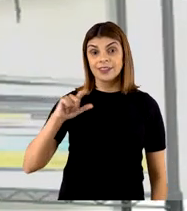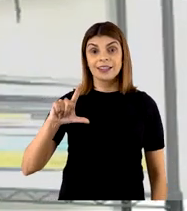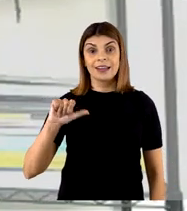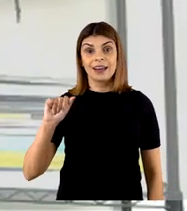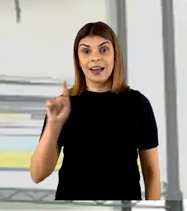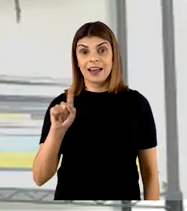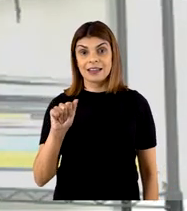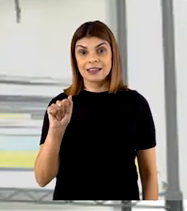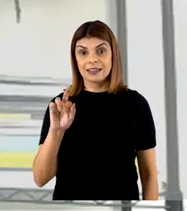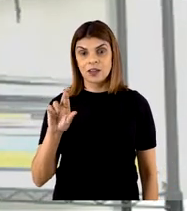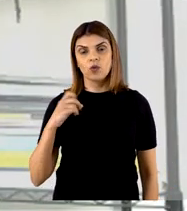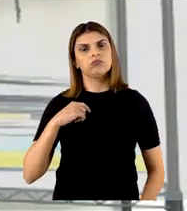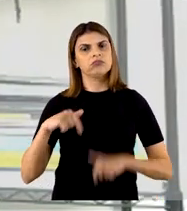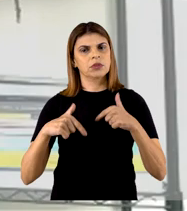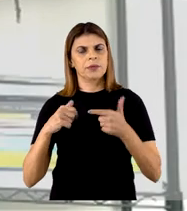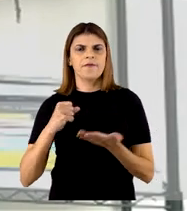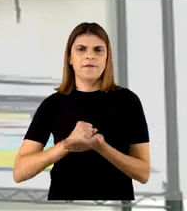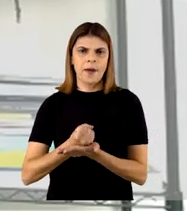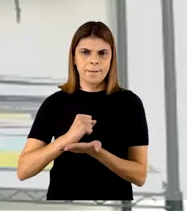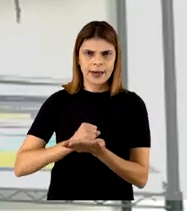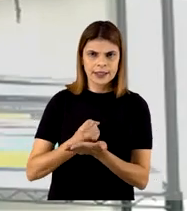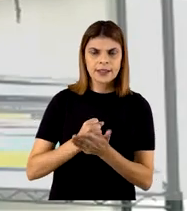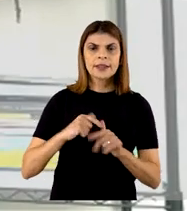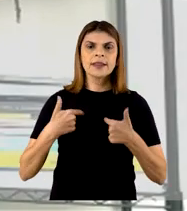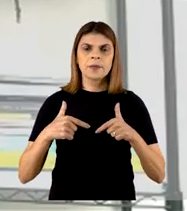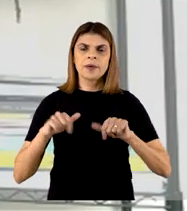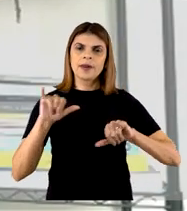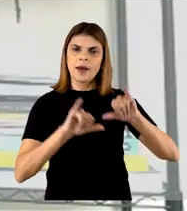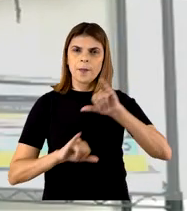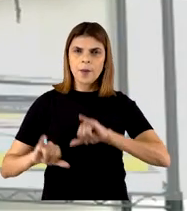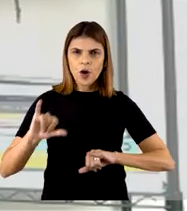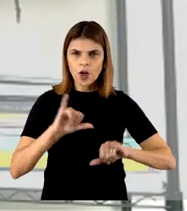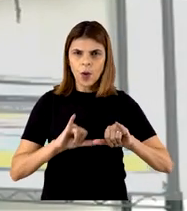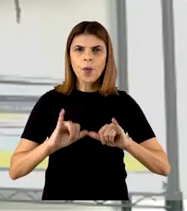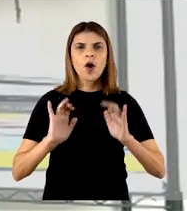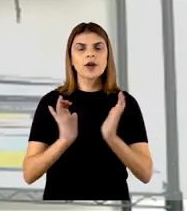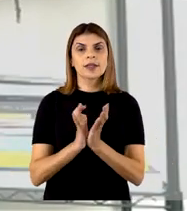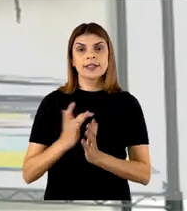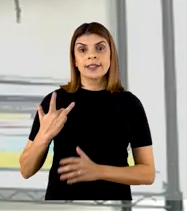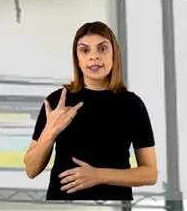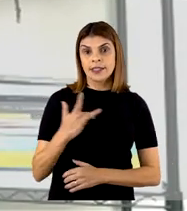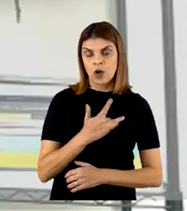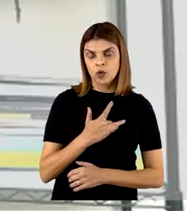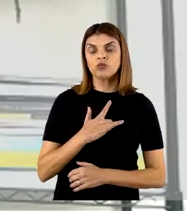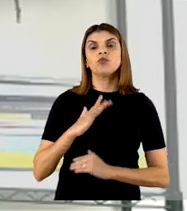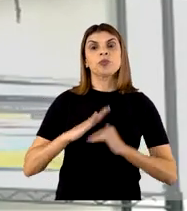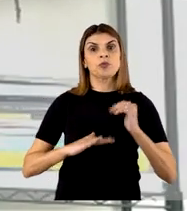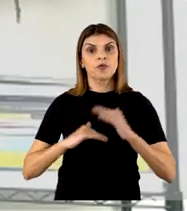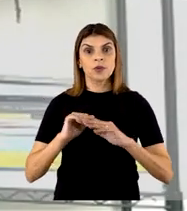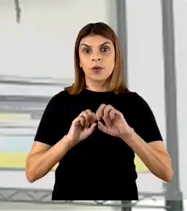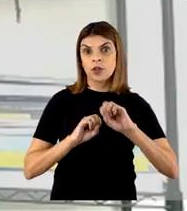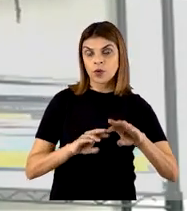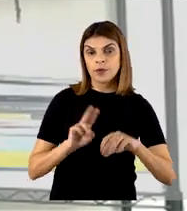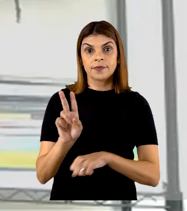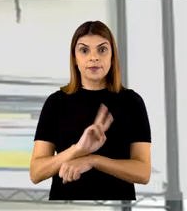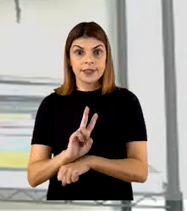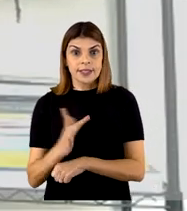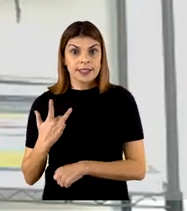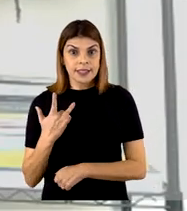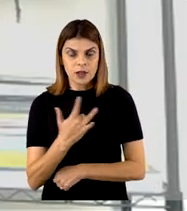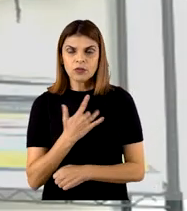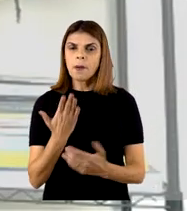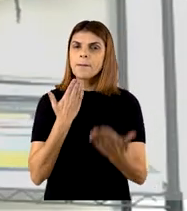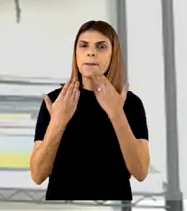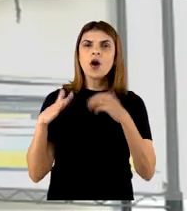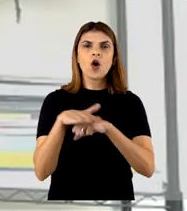engenheiro farmacêutico, trabalho no Laboratório de Educação Profissional em Vigilância em Saúde e vim aqui conversar um pouquinho com